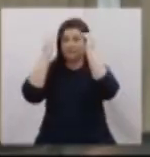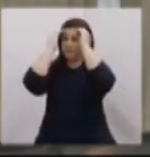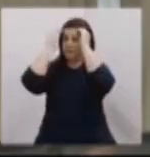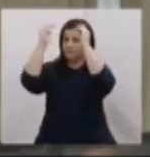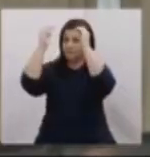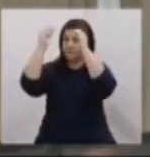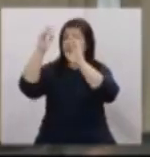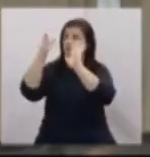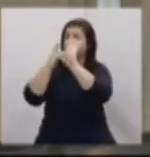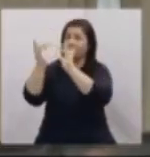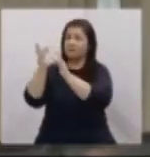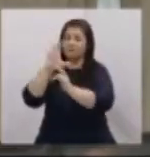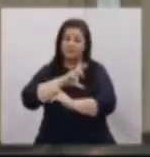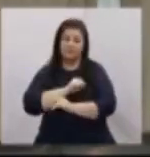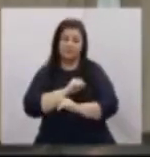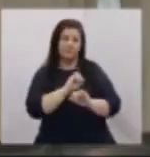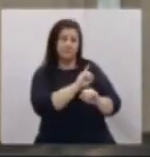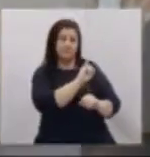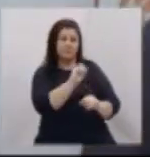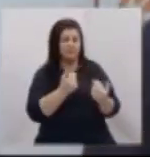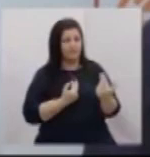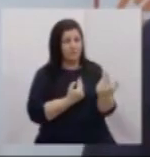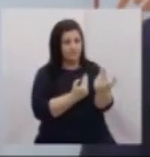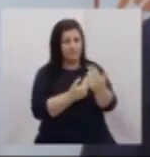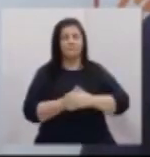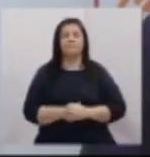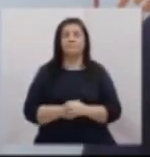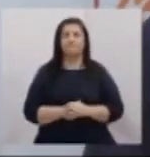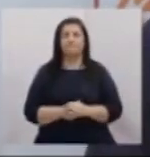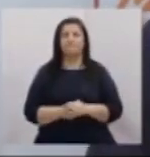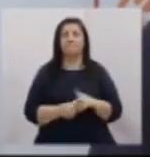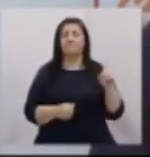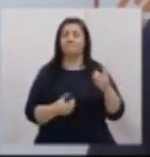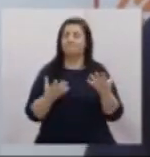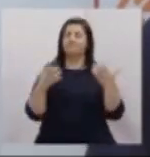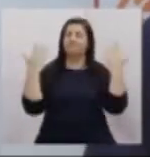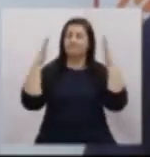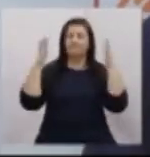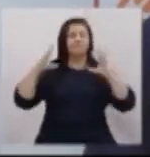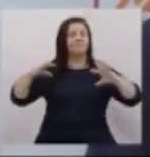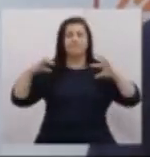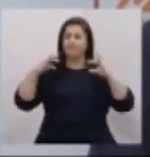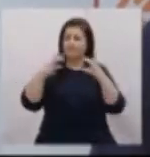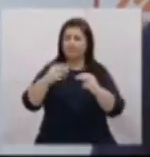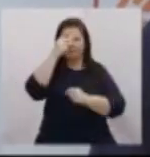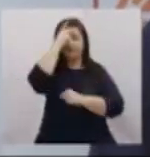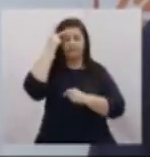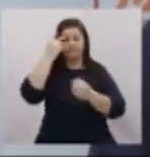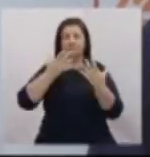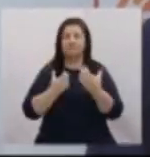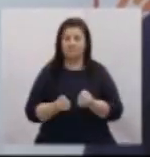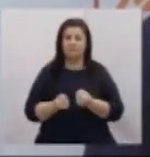nosso próximo como a nós mesmos, e é isso que a gente tem feito aqui na cidade. Primeiramente, eu quero parabenizar todos os homenageados,